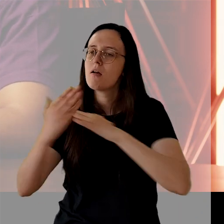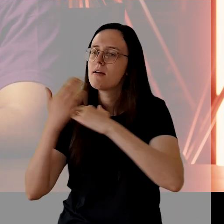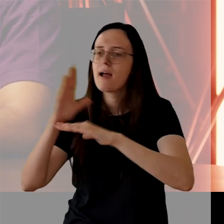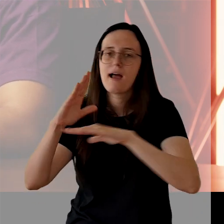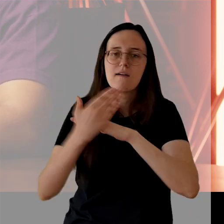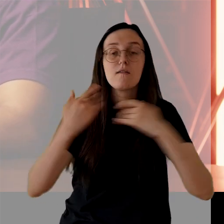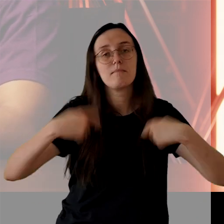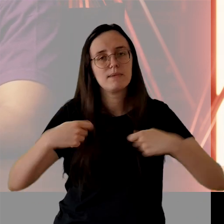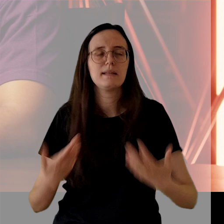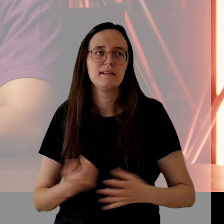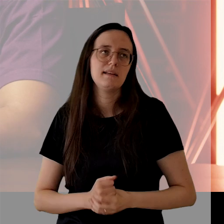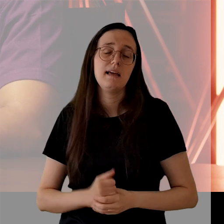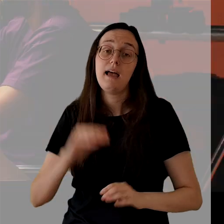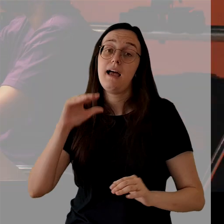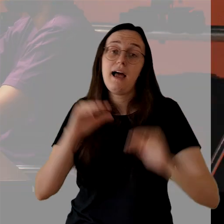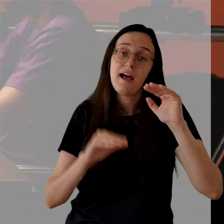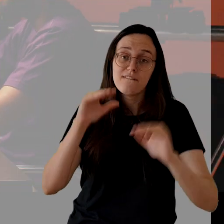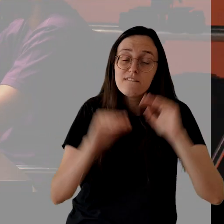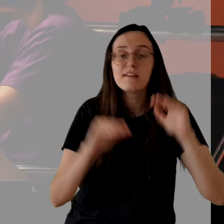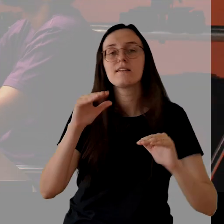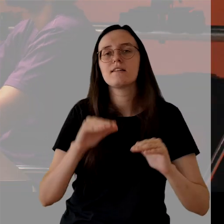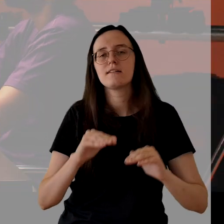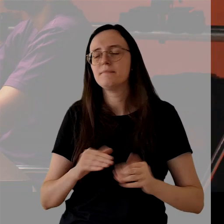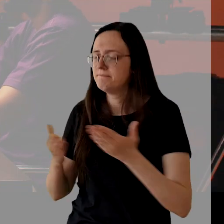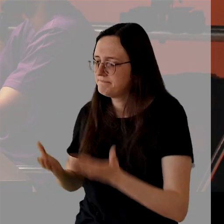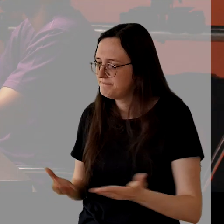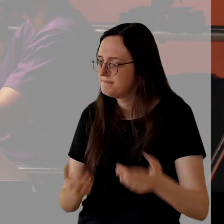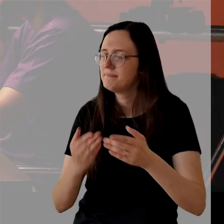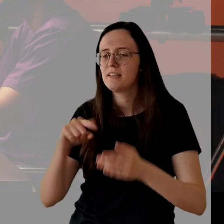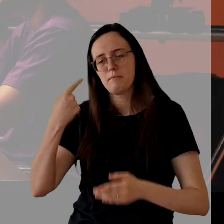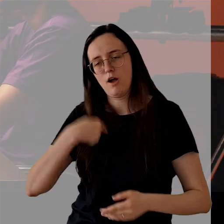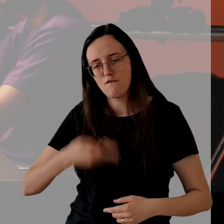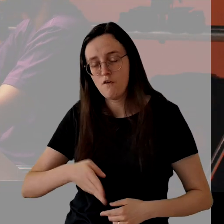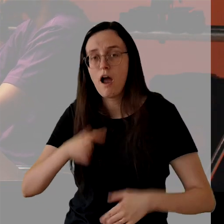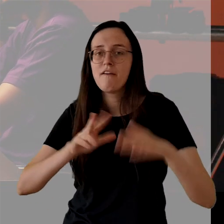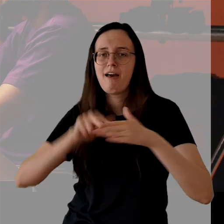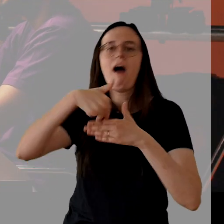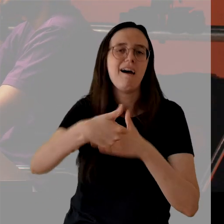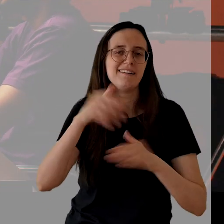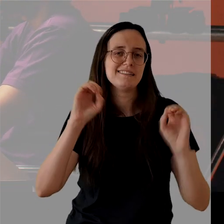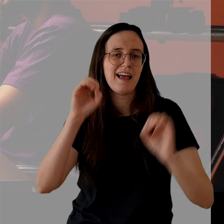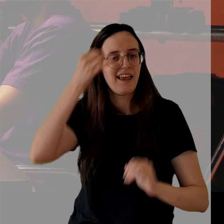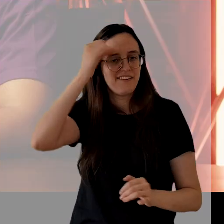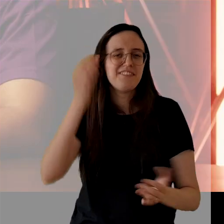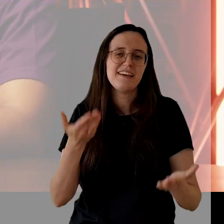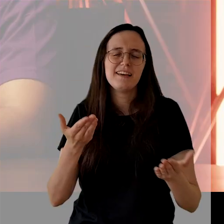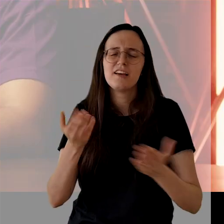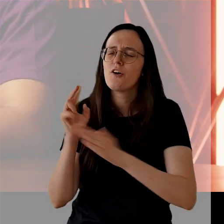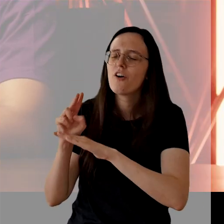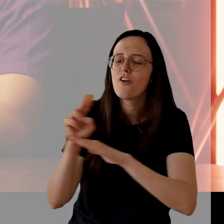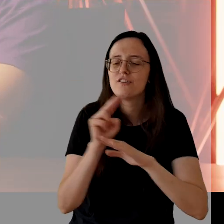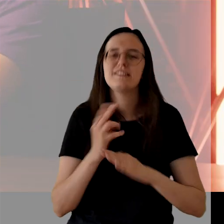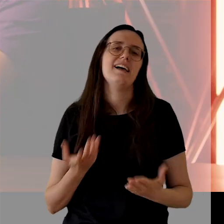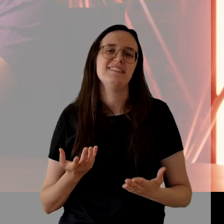né? Às vezes, passa você primeiro, depois eu vou, porque aí ninguém tropeça, sabe? Esse tipo de cuidado, né?